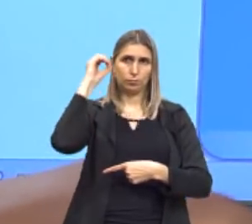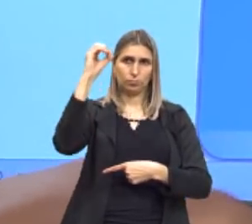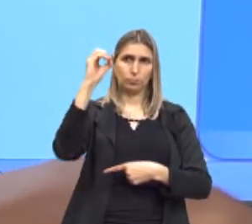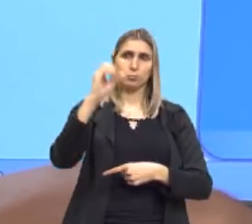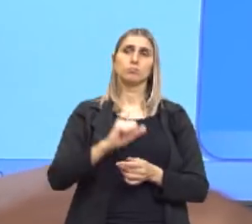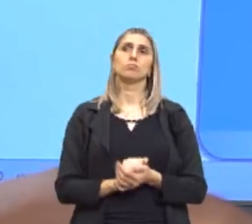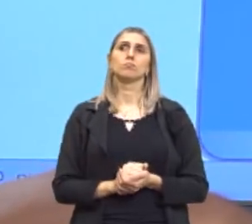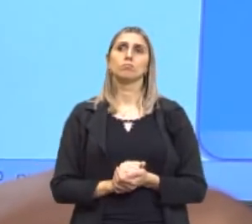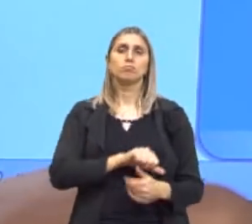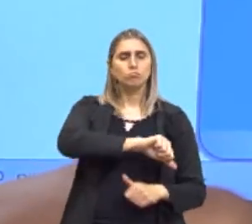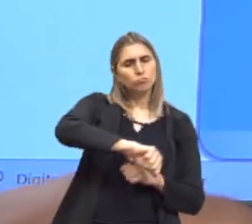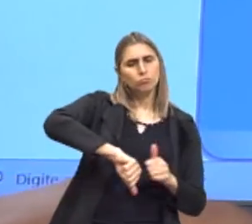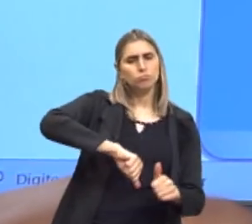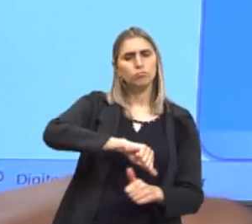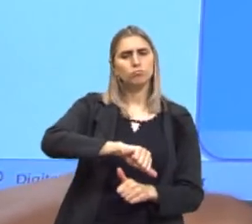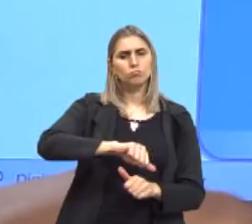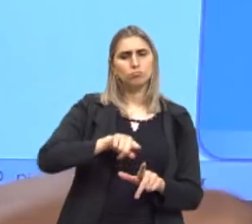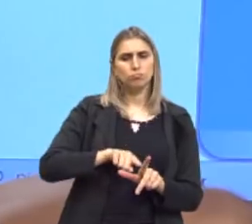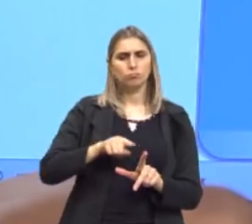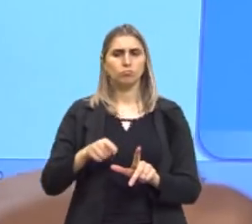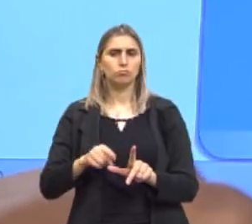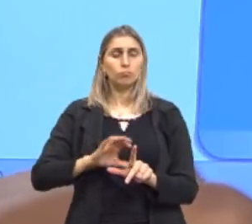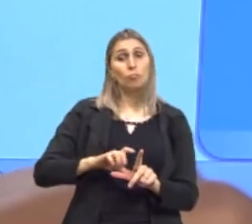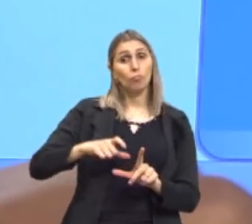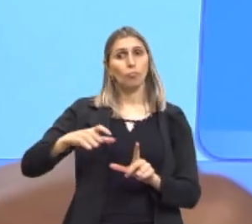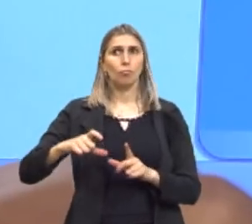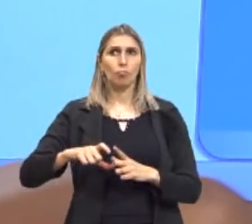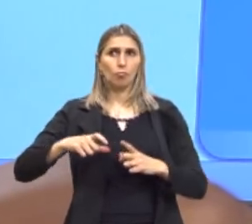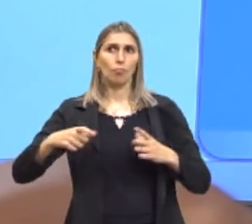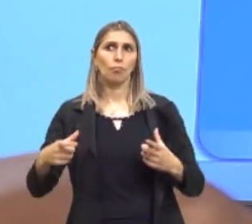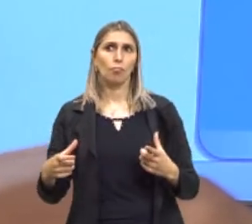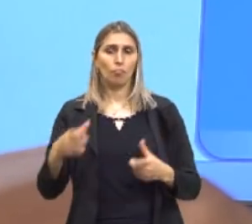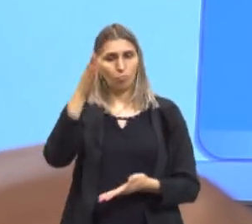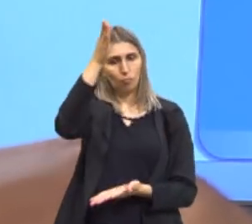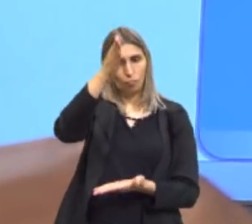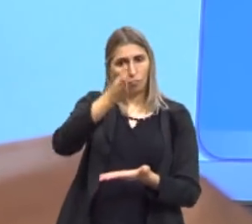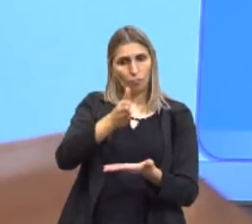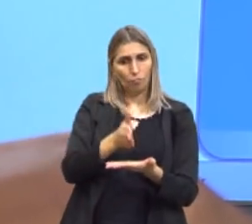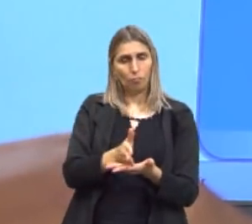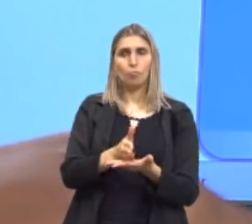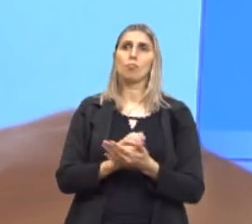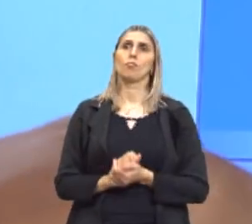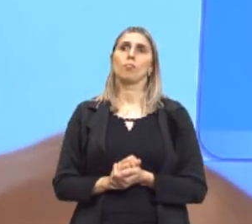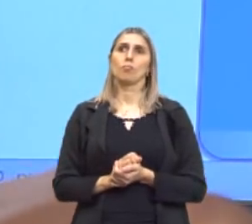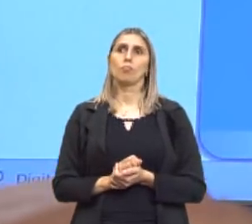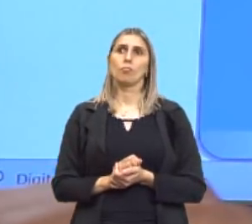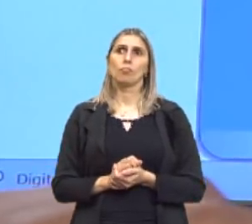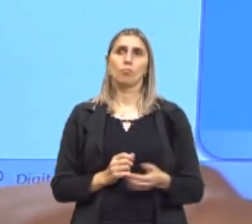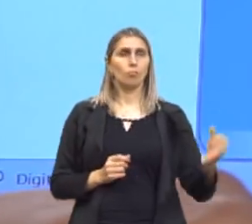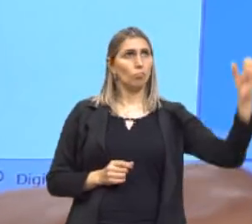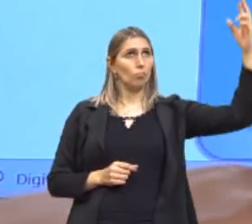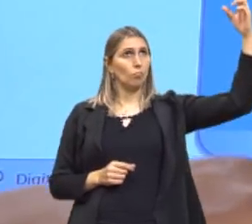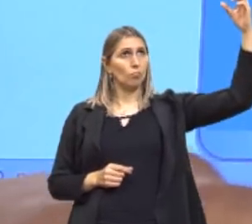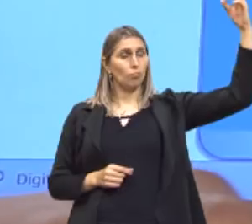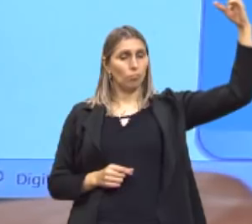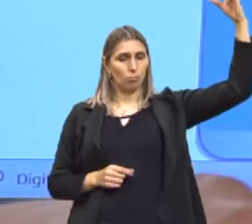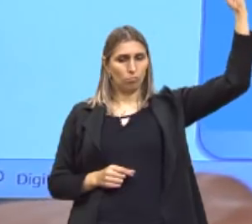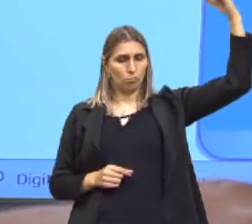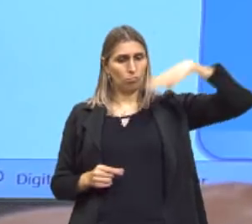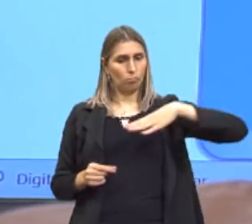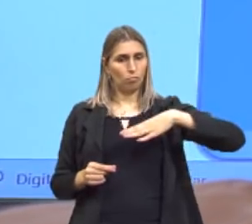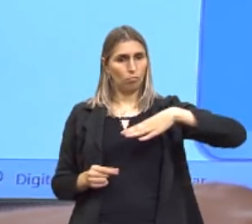se nós mudarmos o ângulo, aumentarmos o ângulo com a normal, o laser aqui,